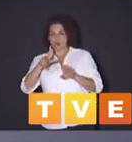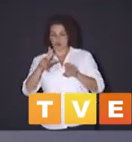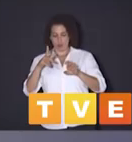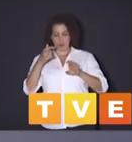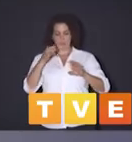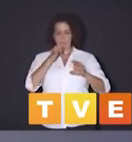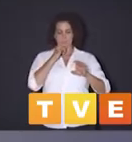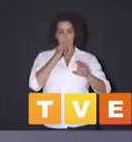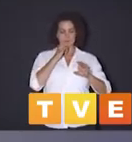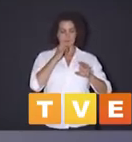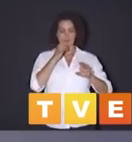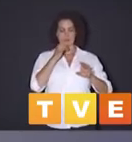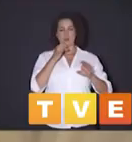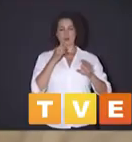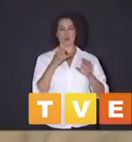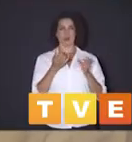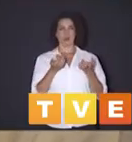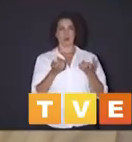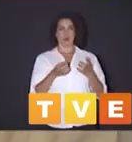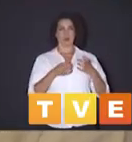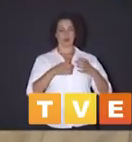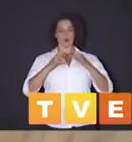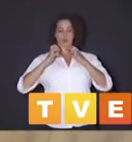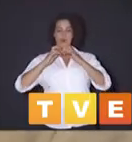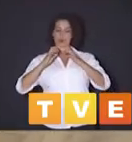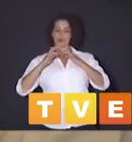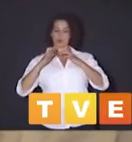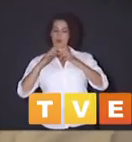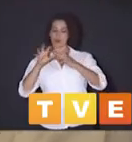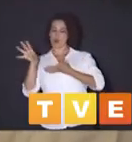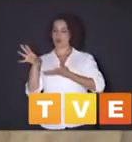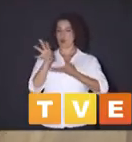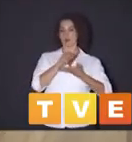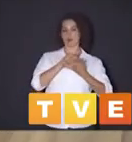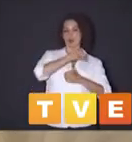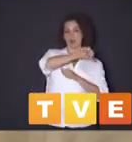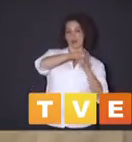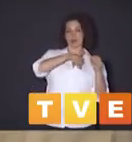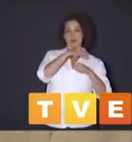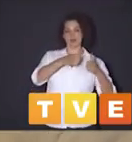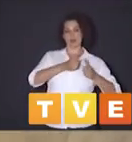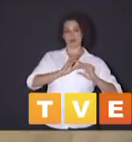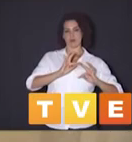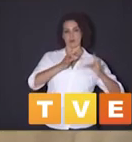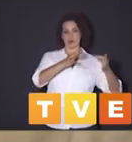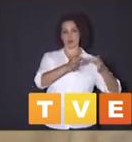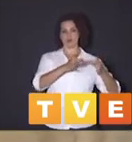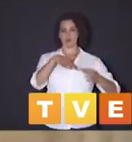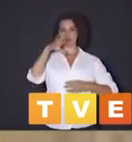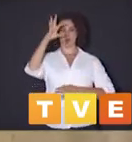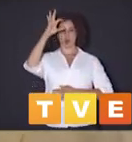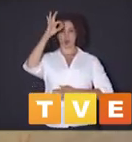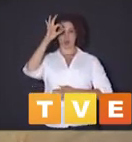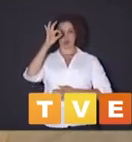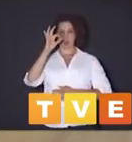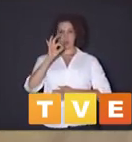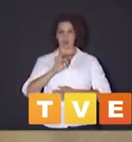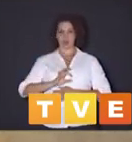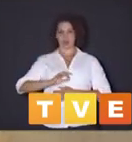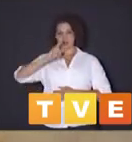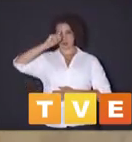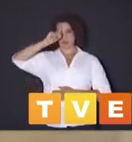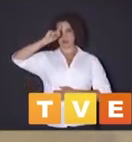da rede com um algoritmo de aprendizado que ela aprende sozinho você dá um estímulo e ela fica ali tem